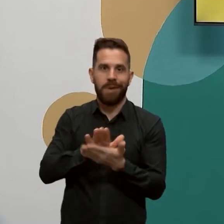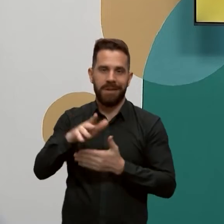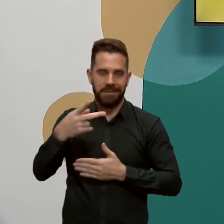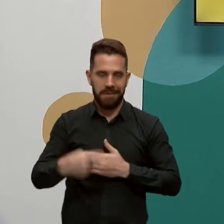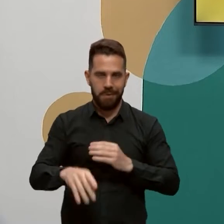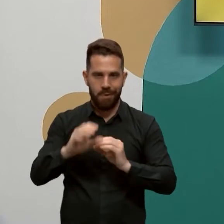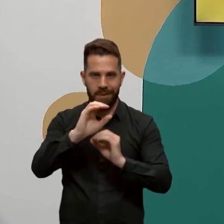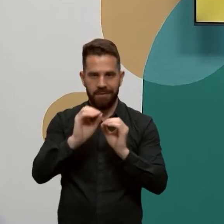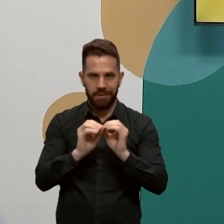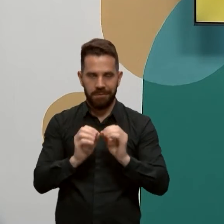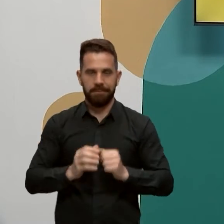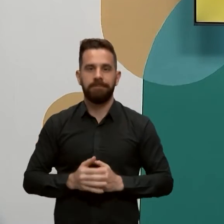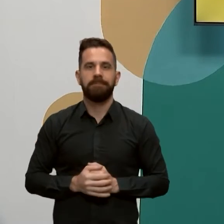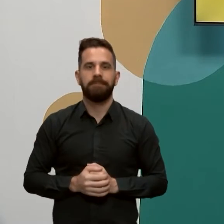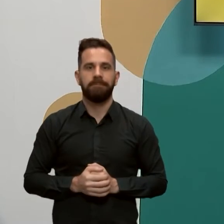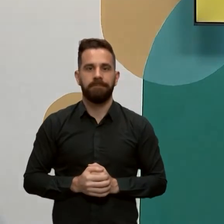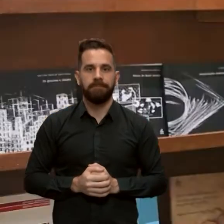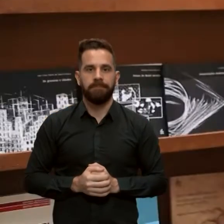UFG.